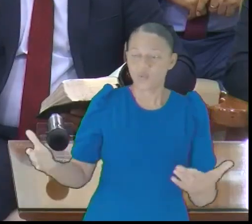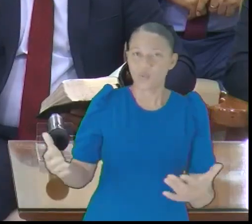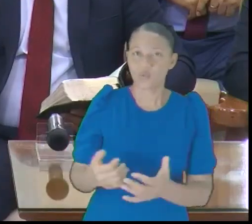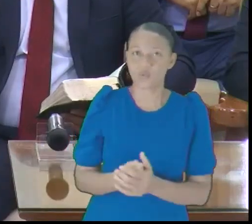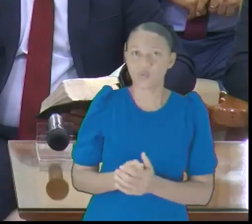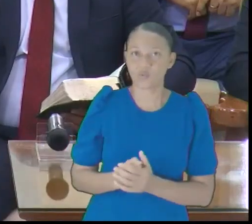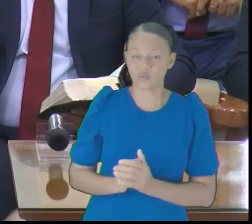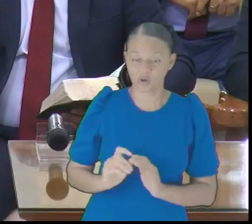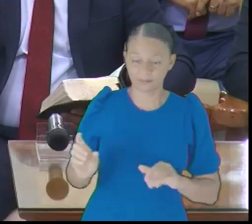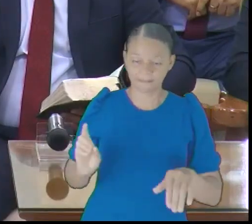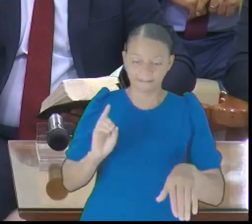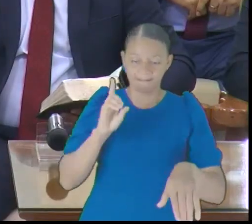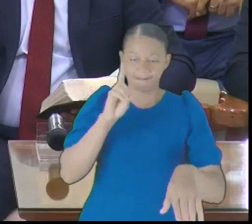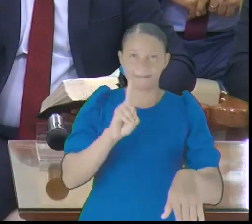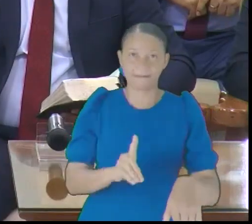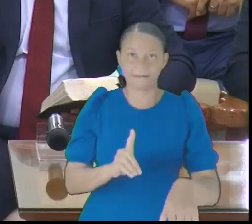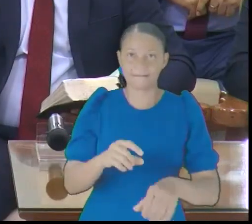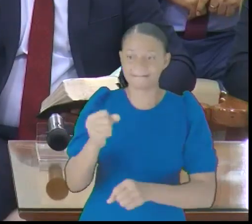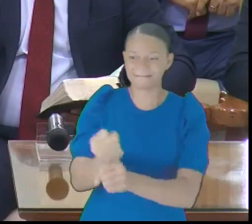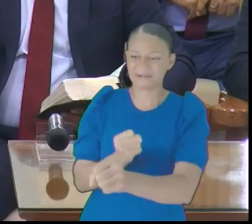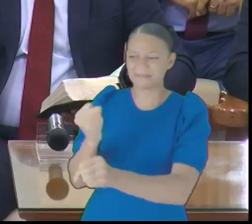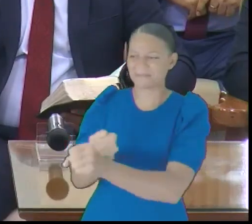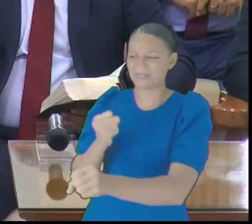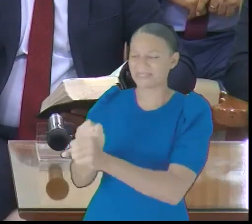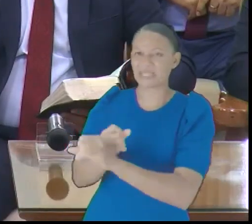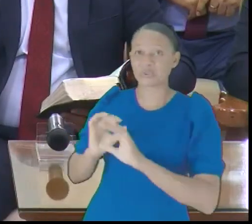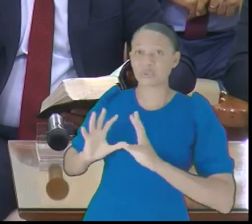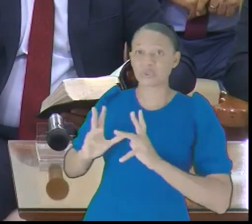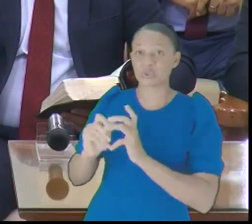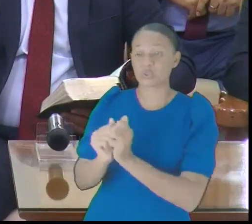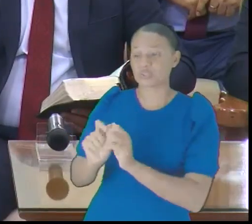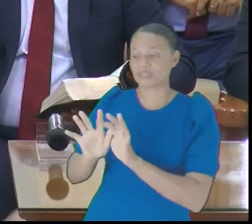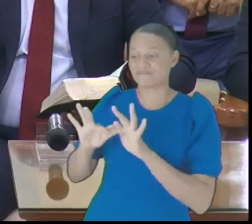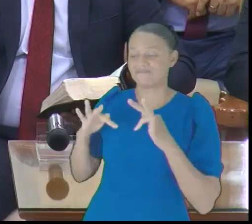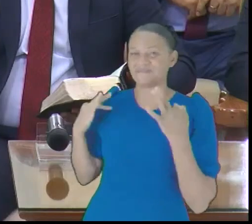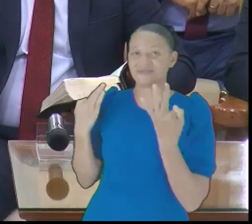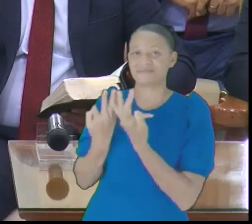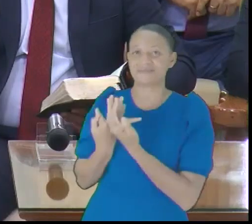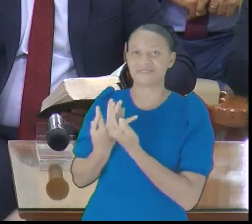ao trono, mandava matar toda a família do antecessor.